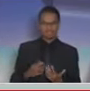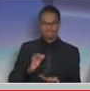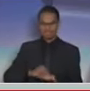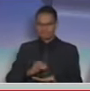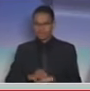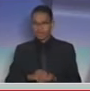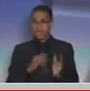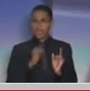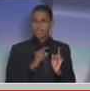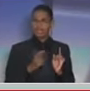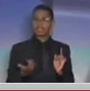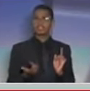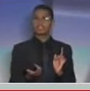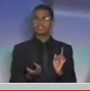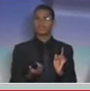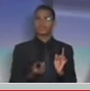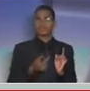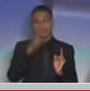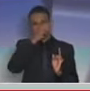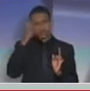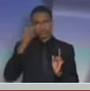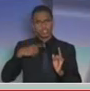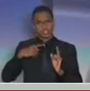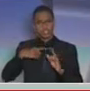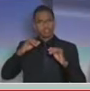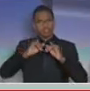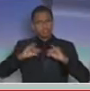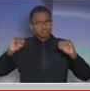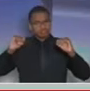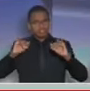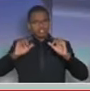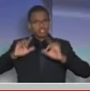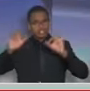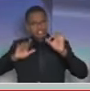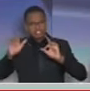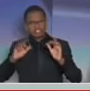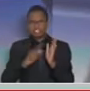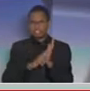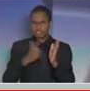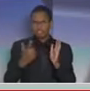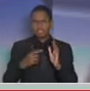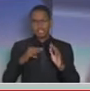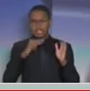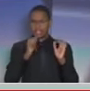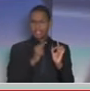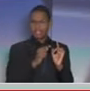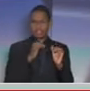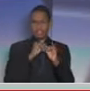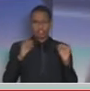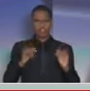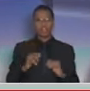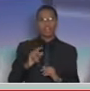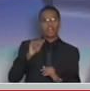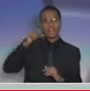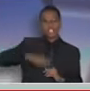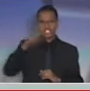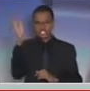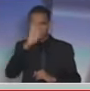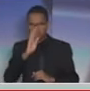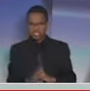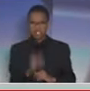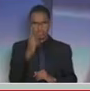o prefeito, na mídia, na imprensa, né, diz que quem faz greve no